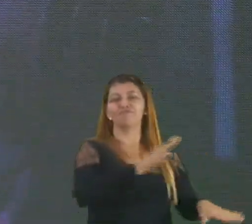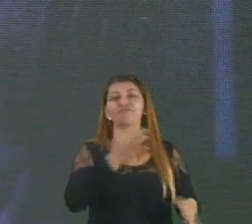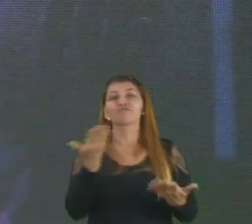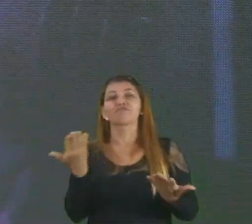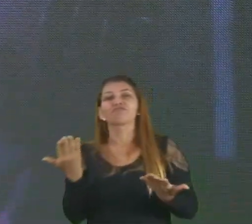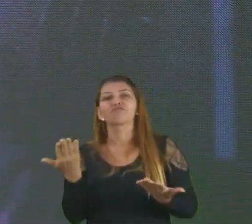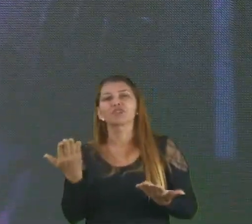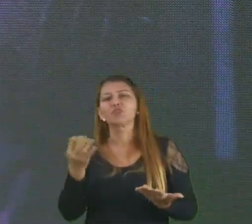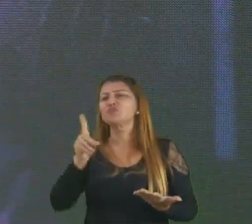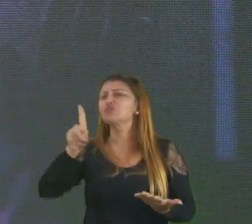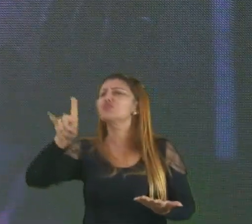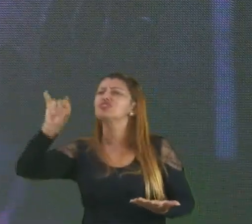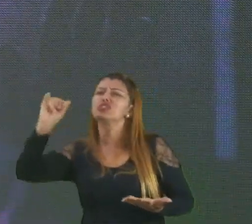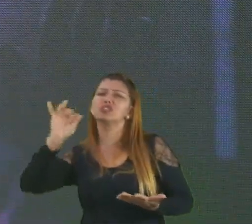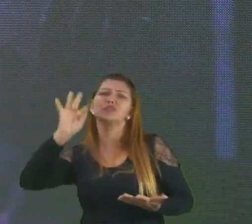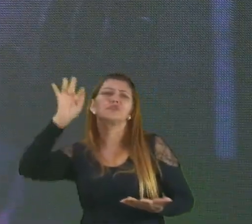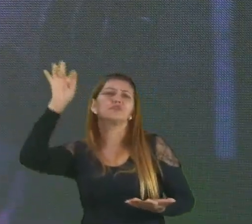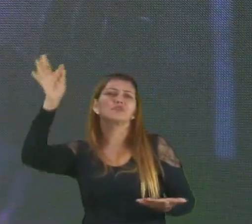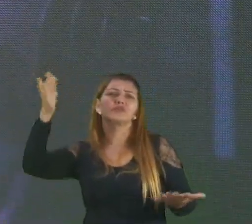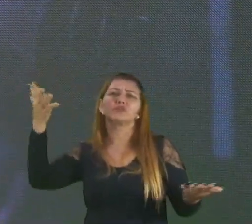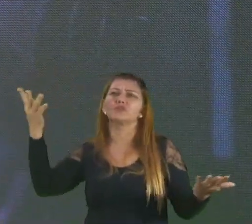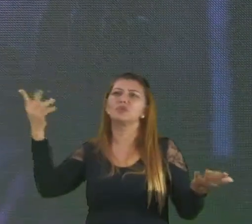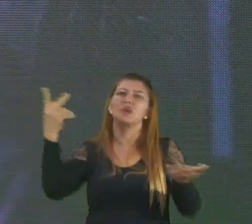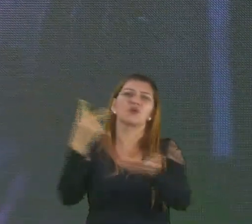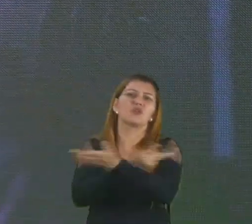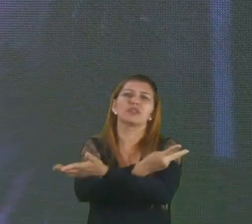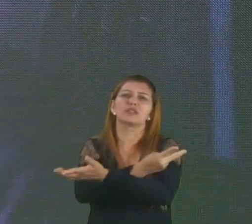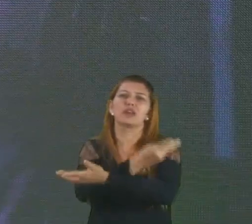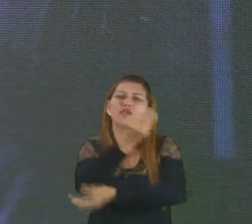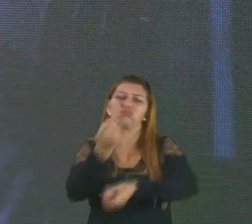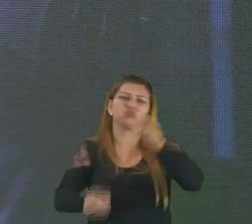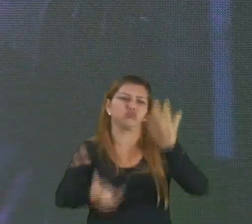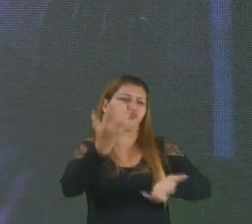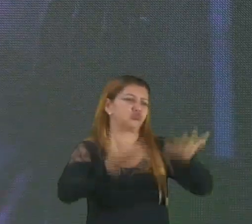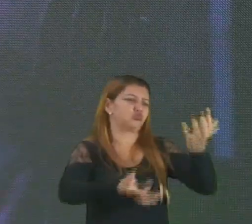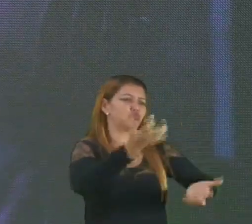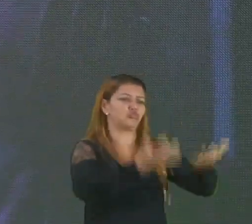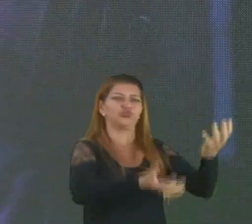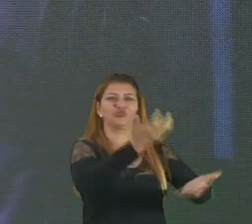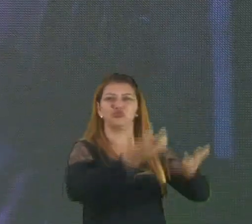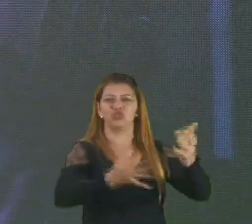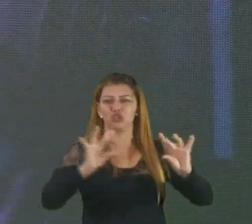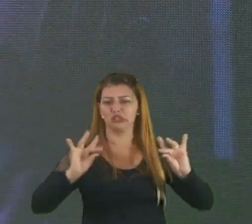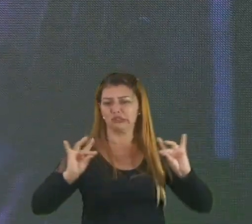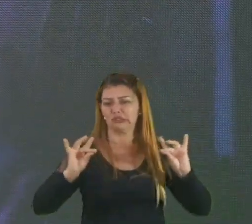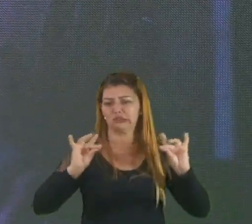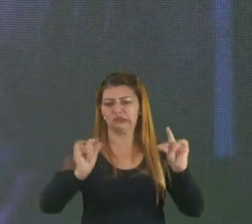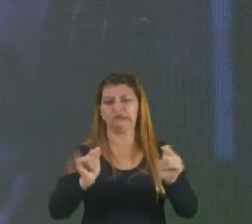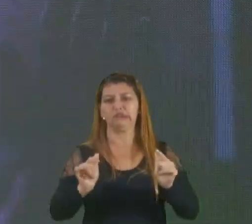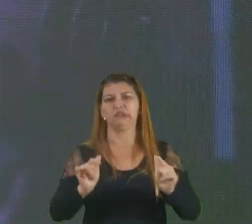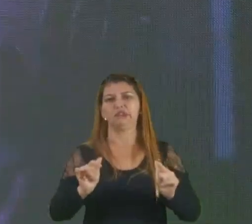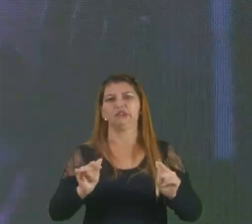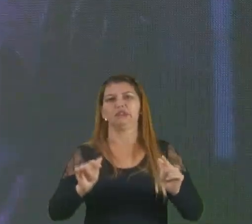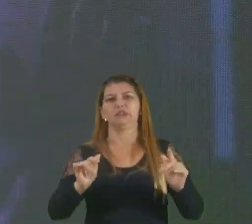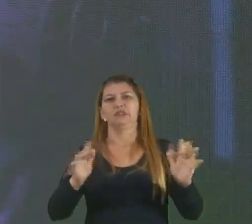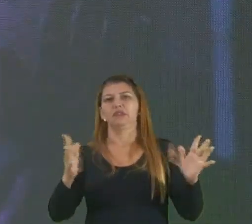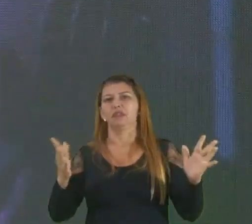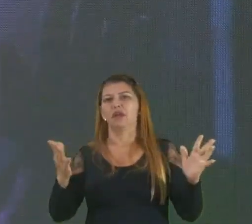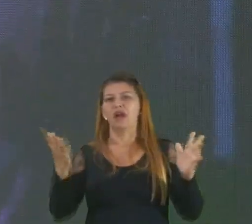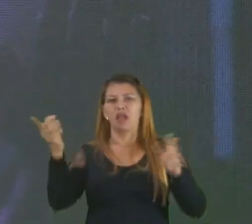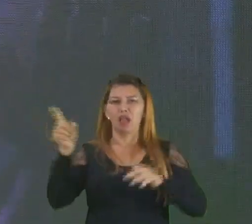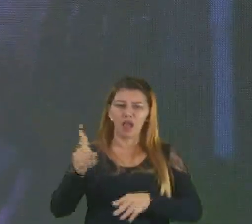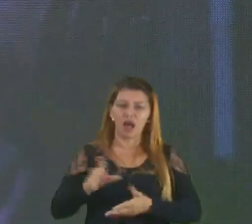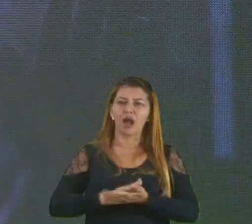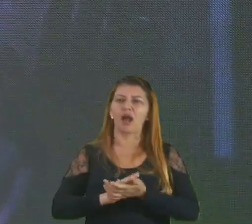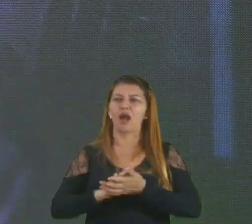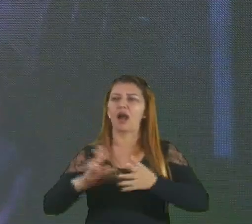será queimado. Queimado. Não vai existir a pompa de Dubai, nem o luxo